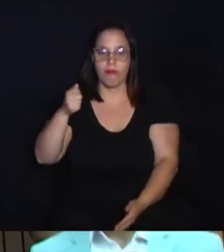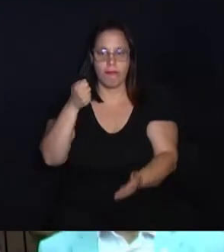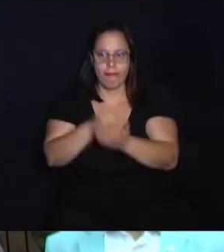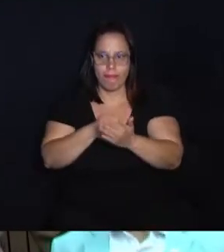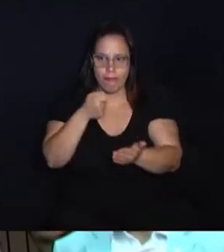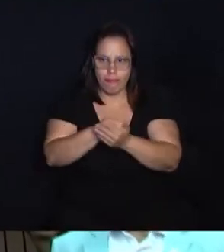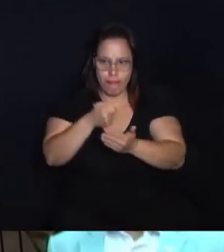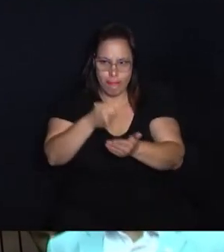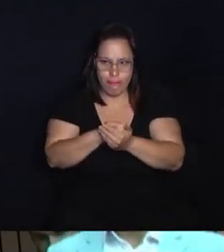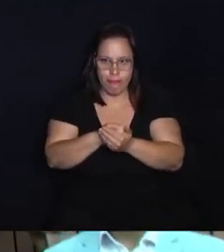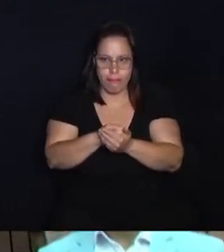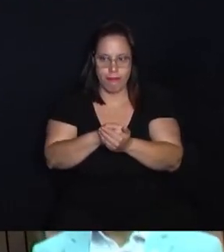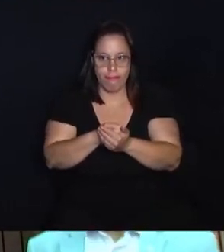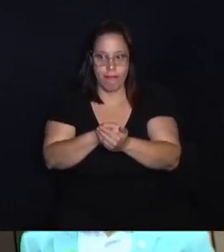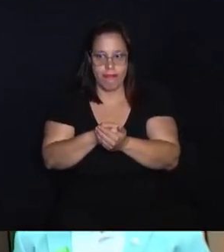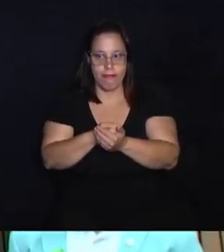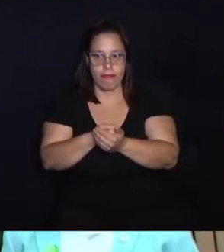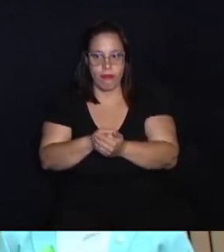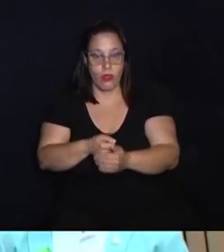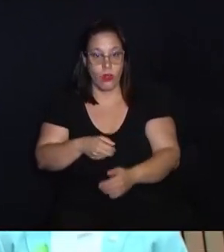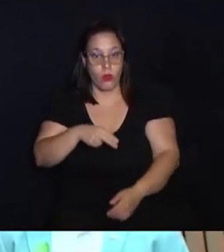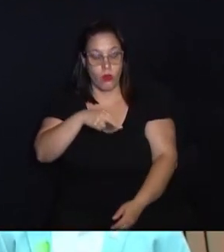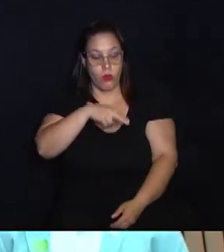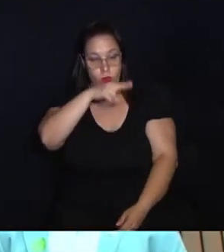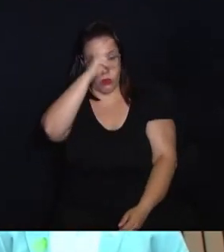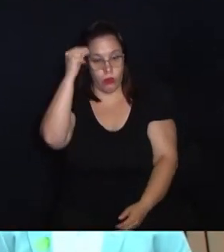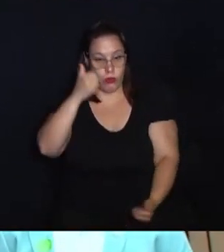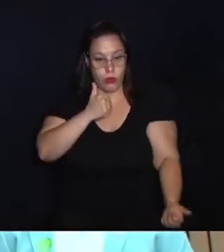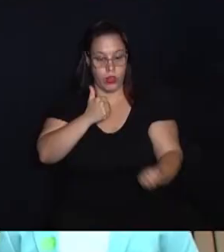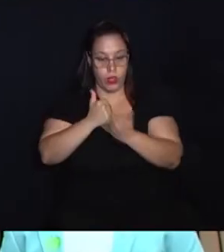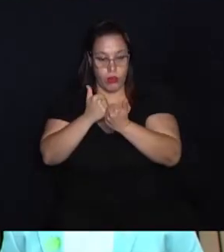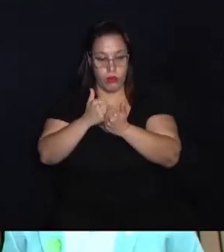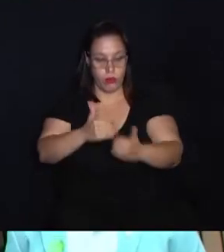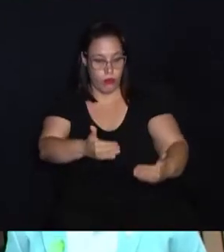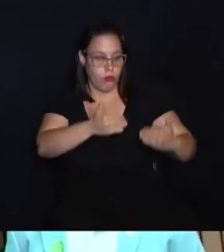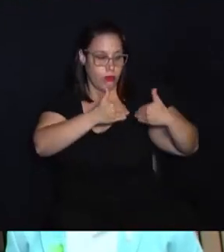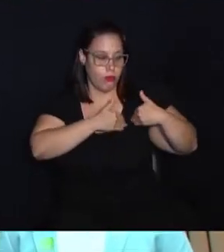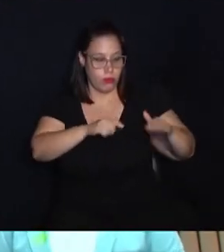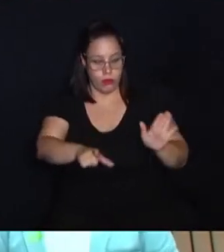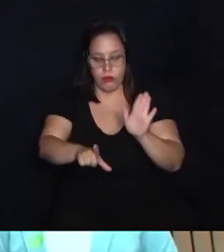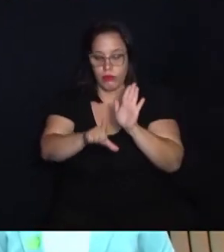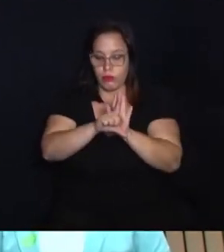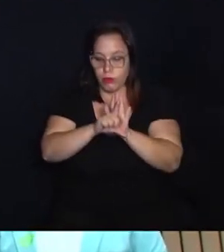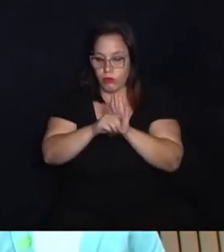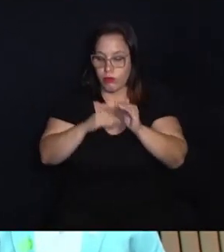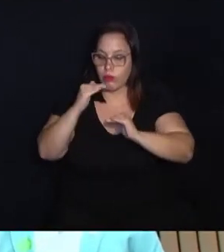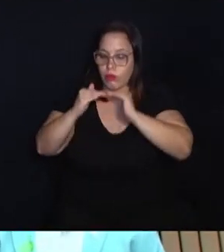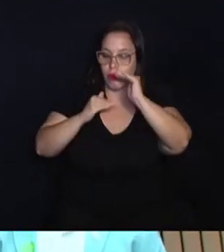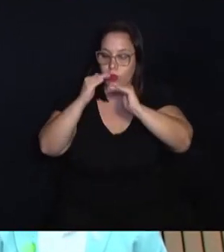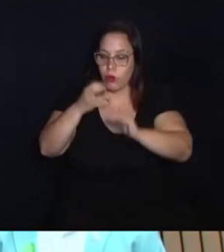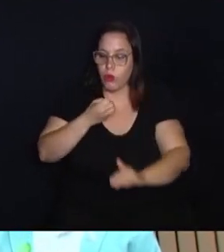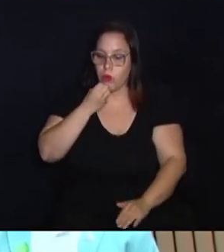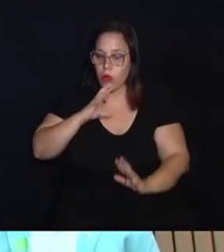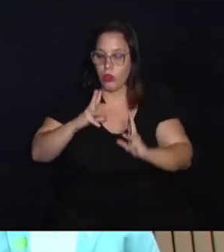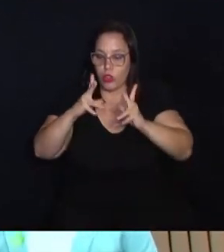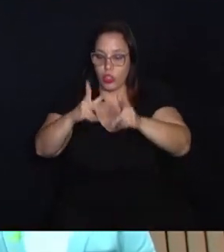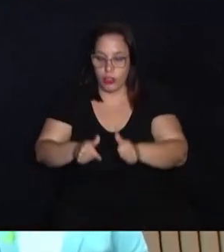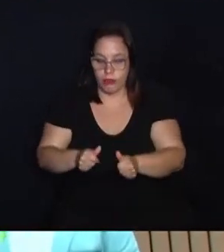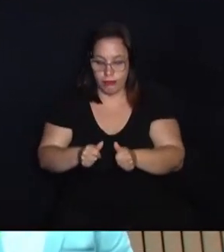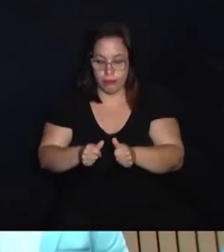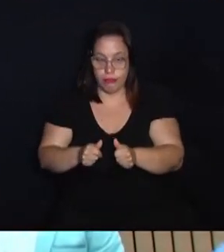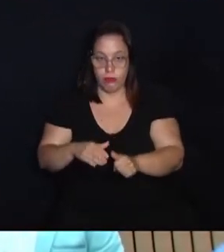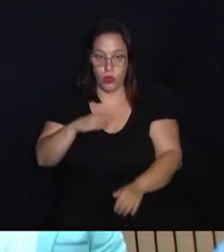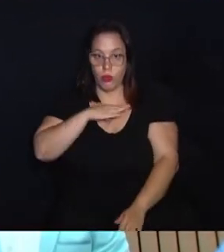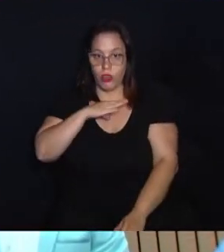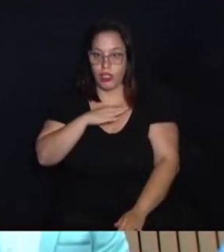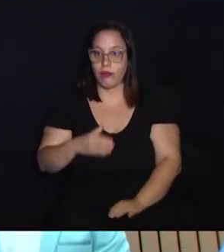dedicação e lealdade o cargo de vice-prefeito, respeitando a lei e promovendo o bem geral do